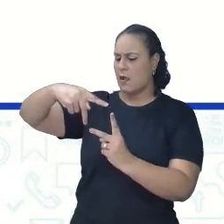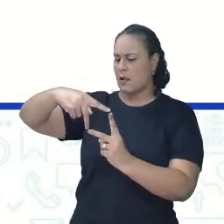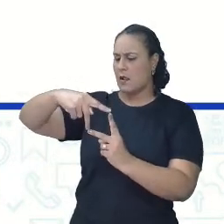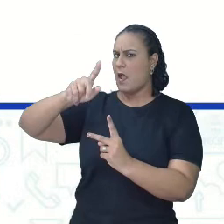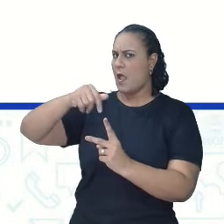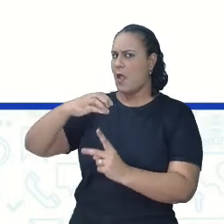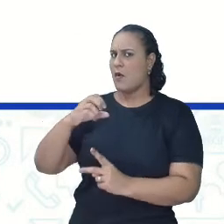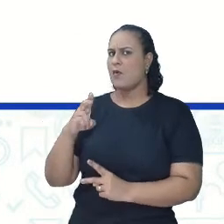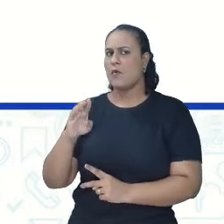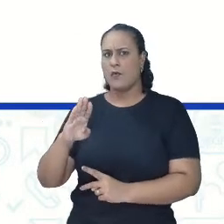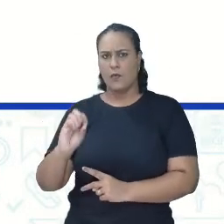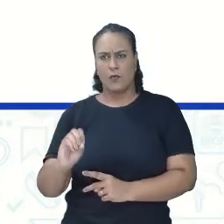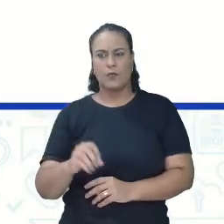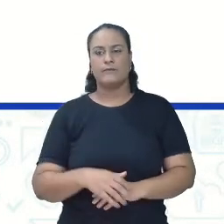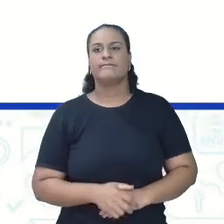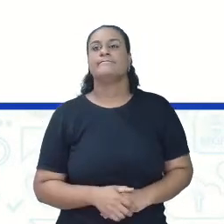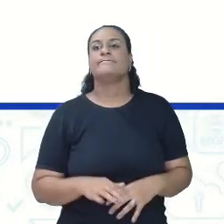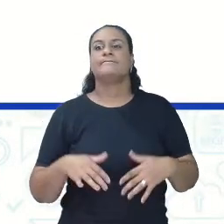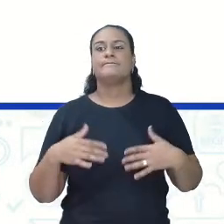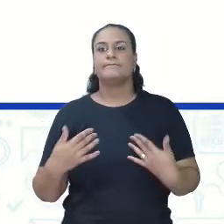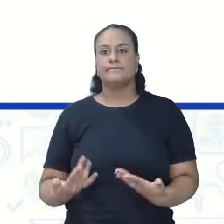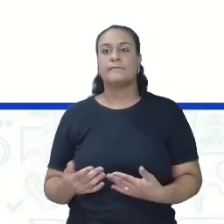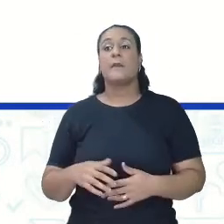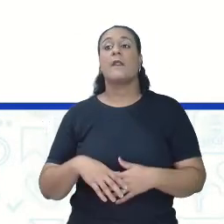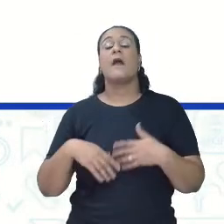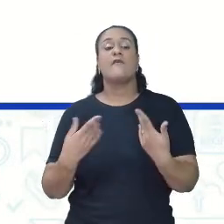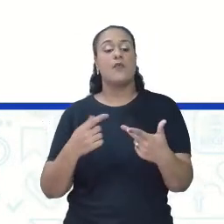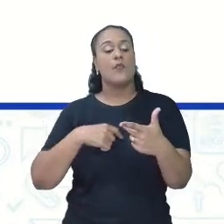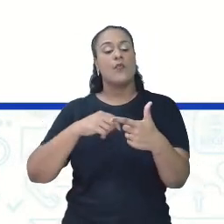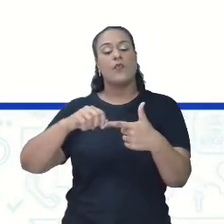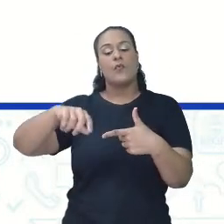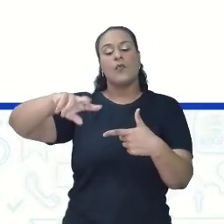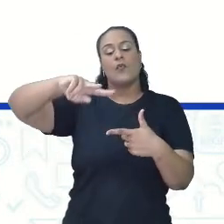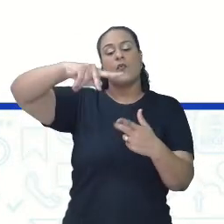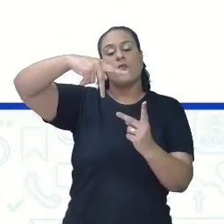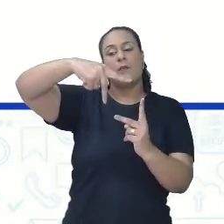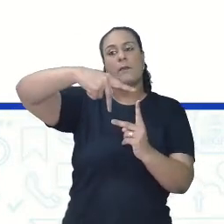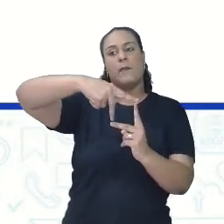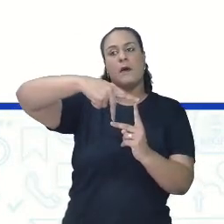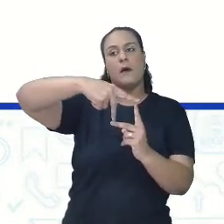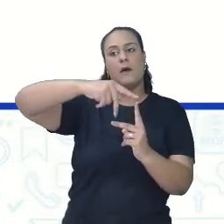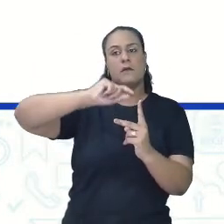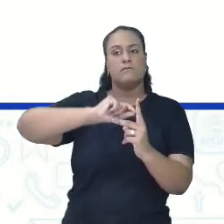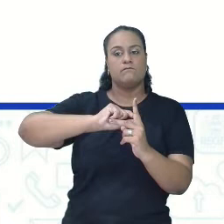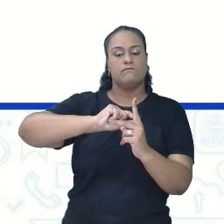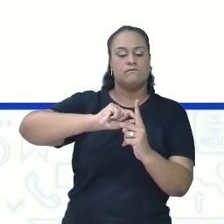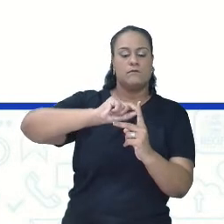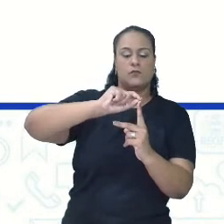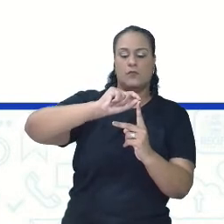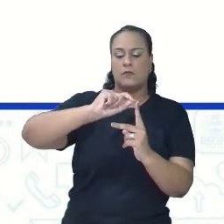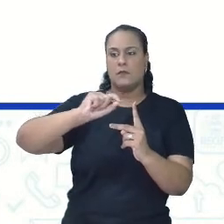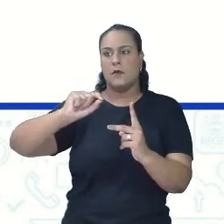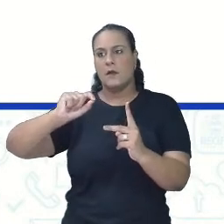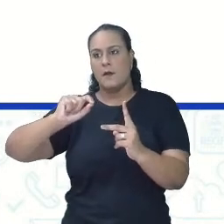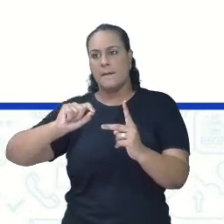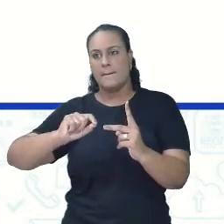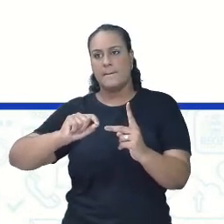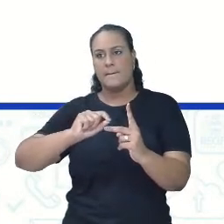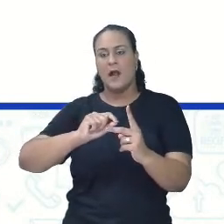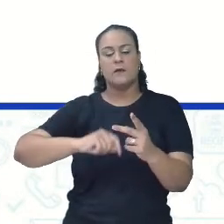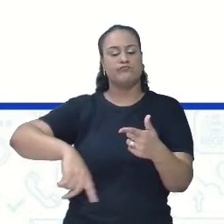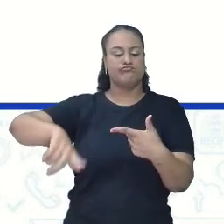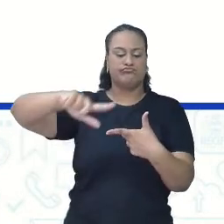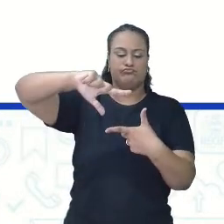certo? A gente viu as dimensões do bloco retangular e teve a relação entre 3 dimensões